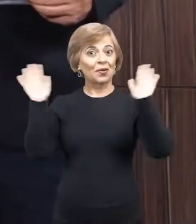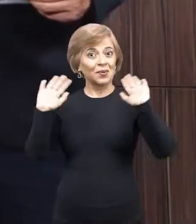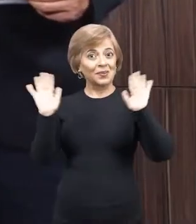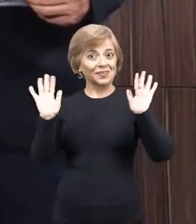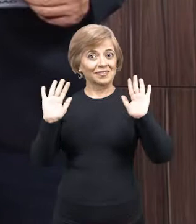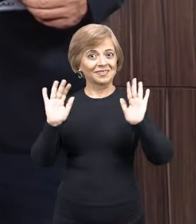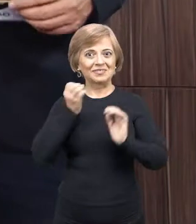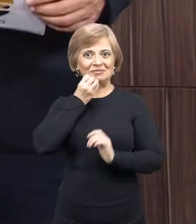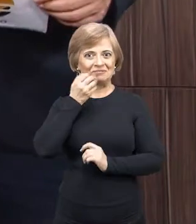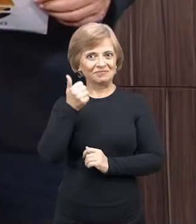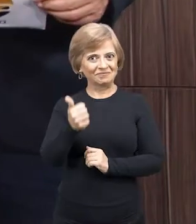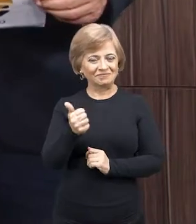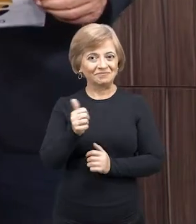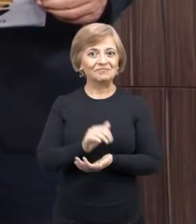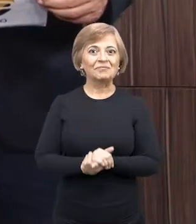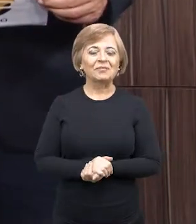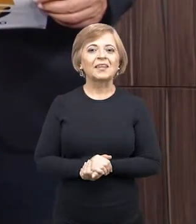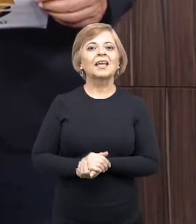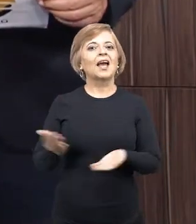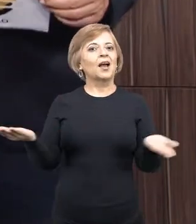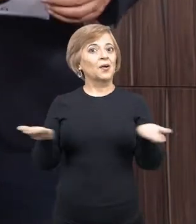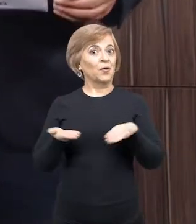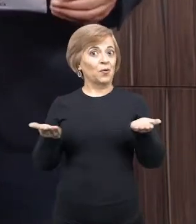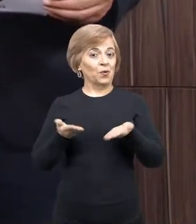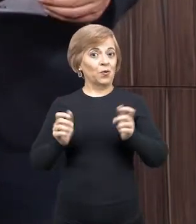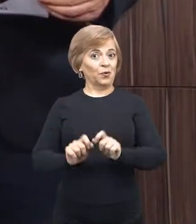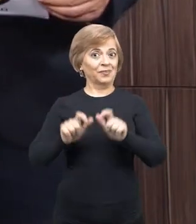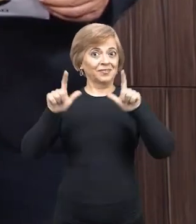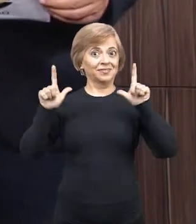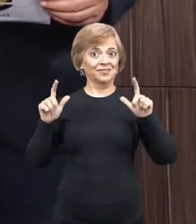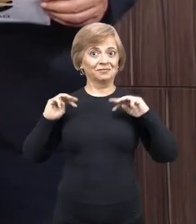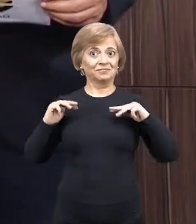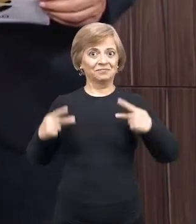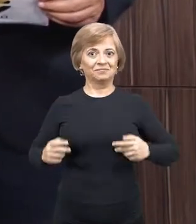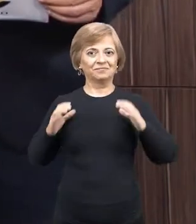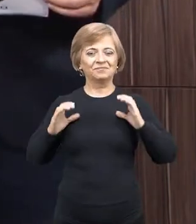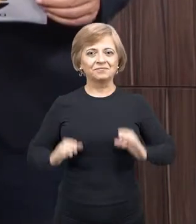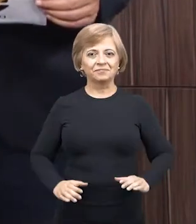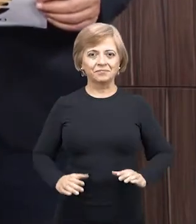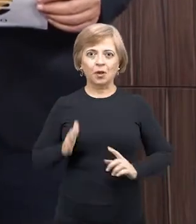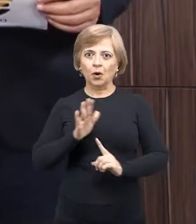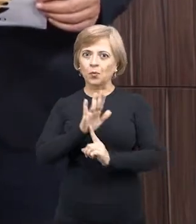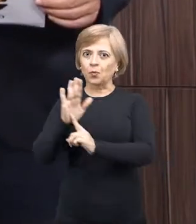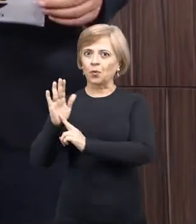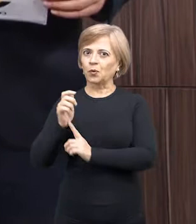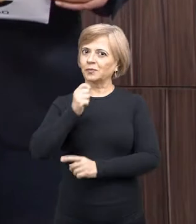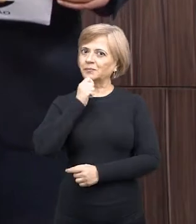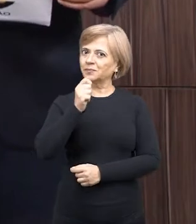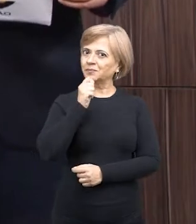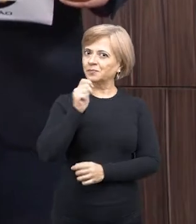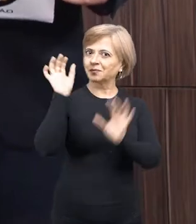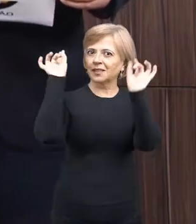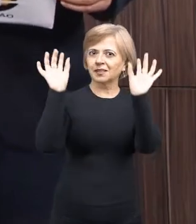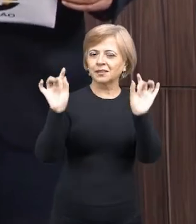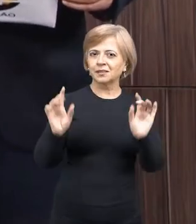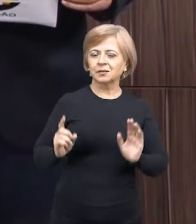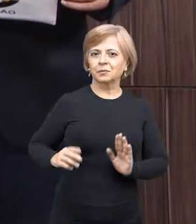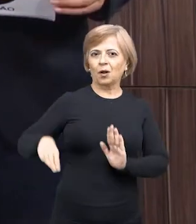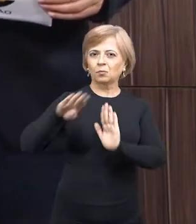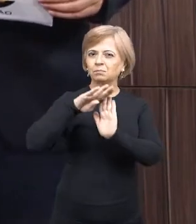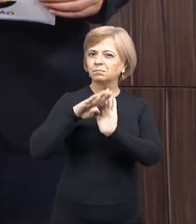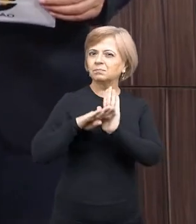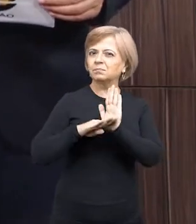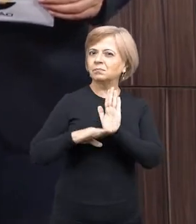Olá! Nesta edição do MP Cidadão, vamos exibir uma reportagem especial sobre o Plano RAP